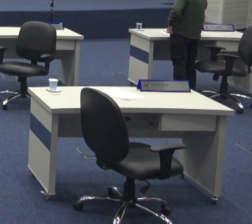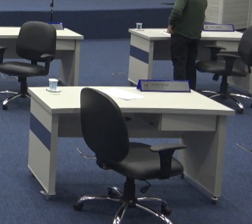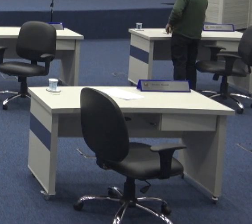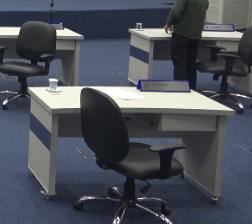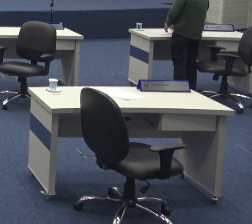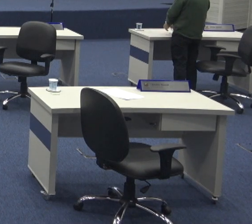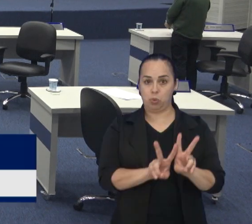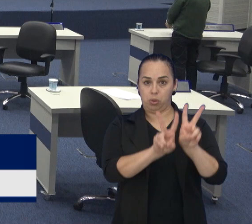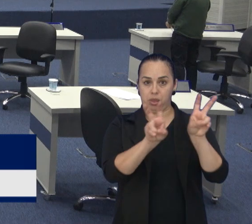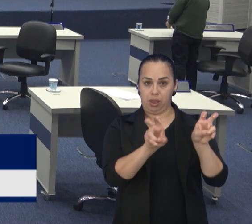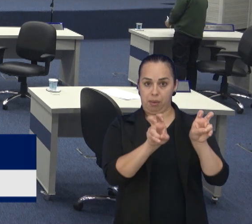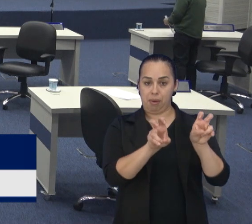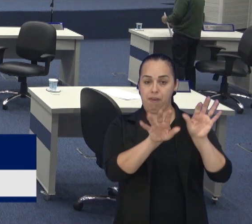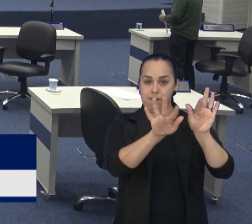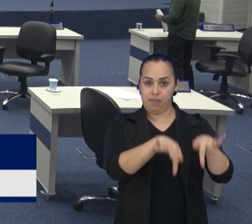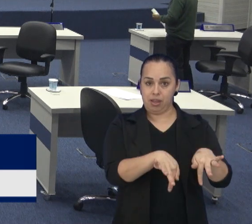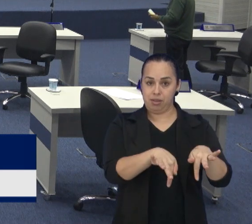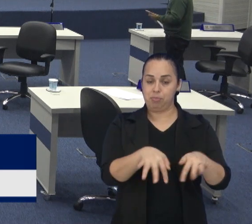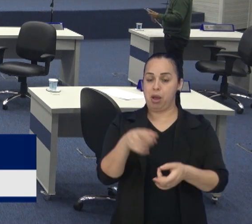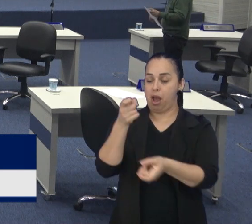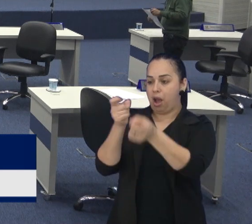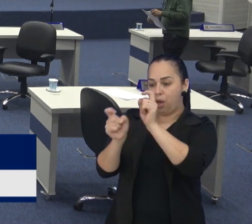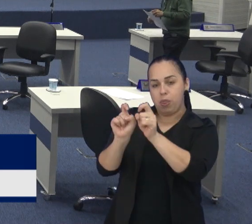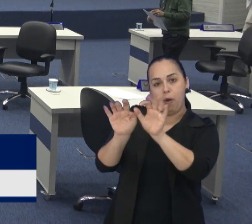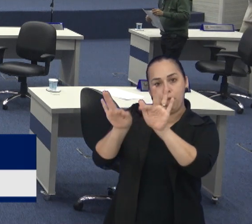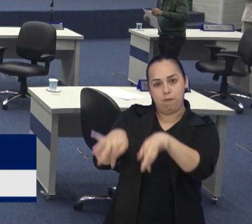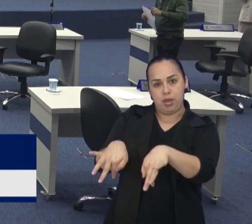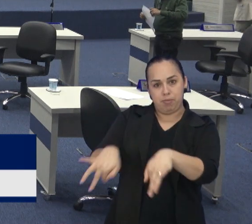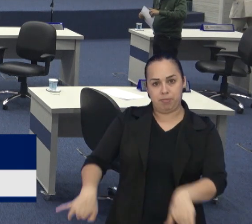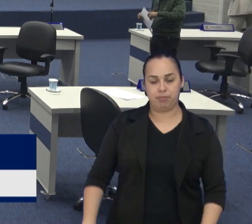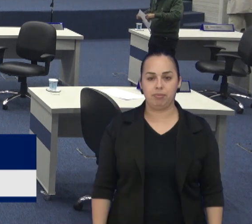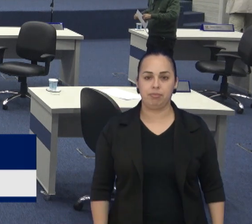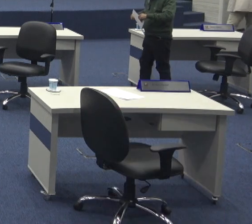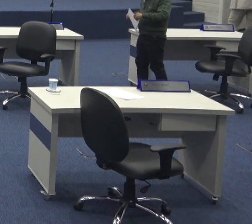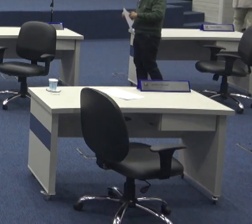Nada mais havendo a tratar, está encerrada a presente sessão.